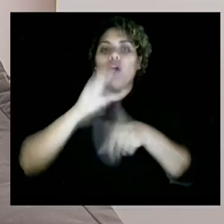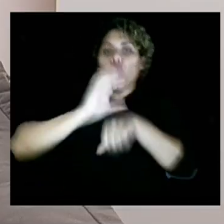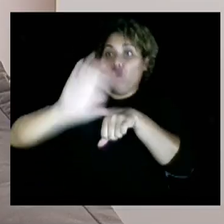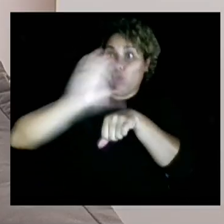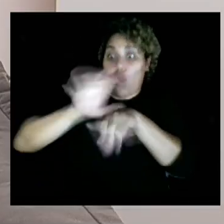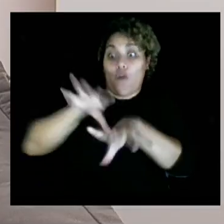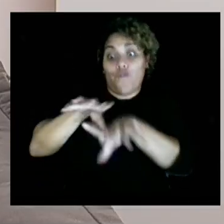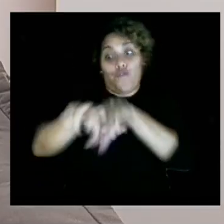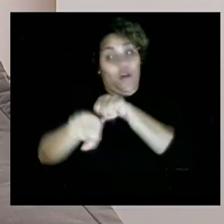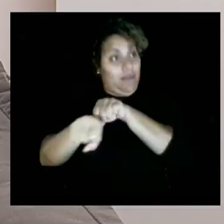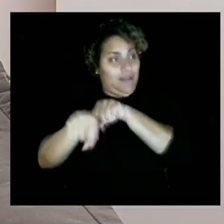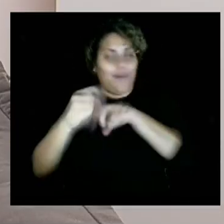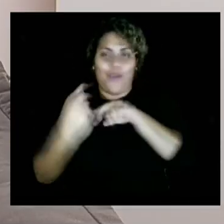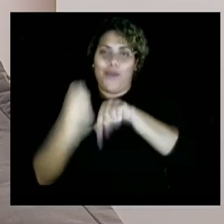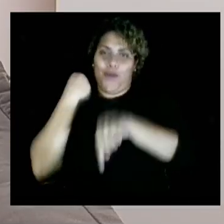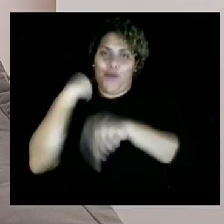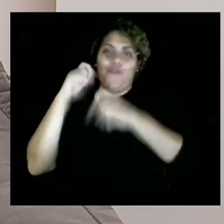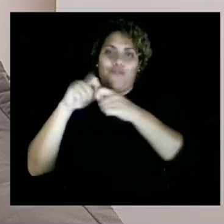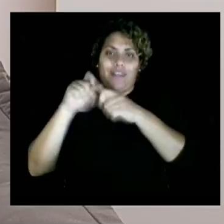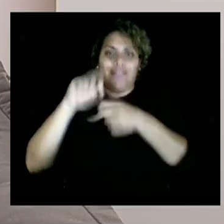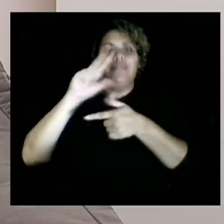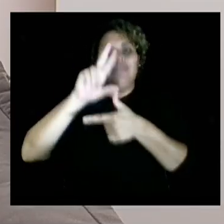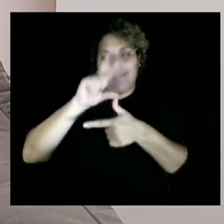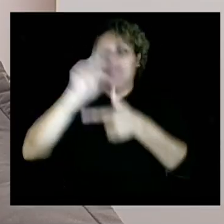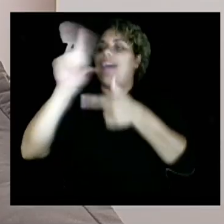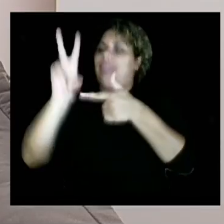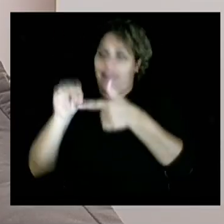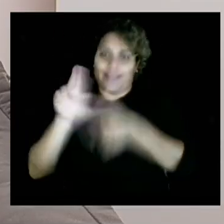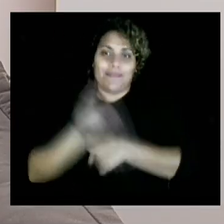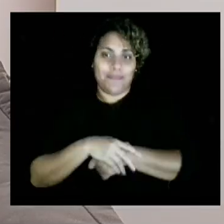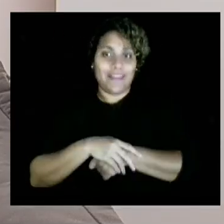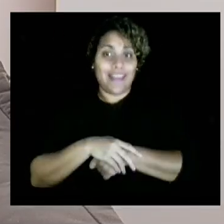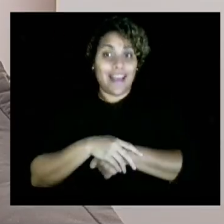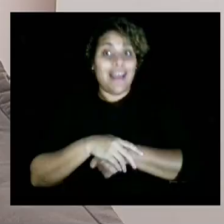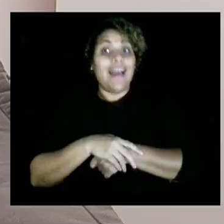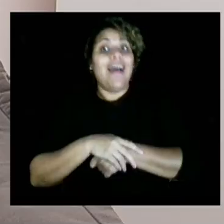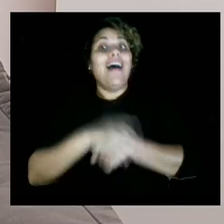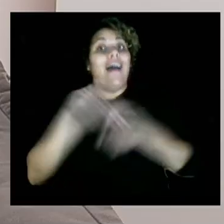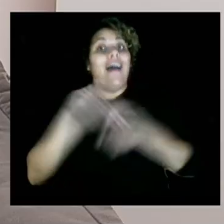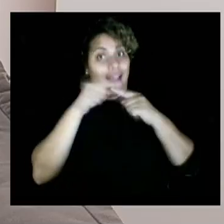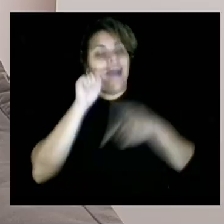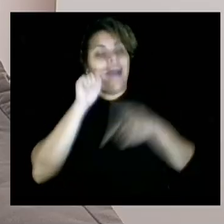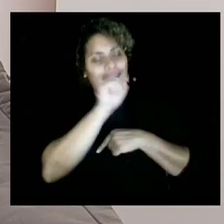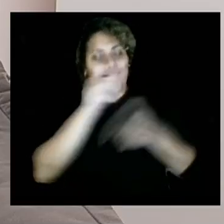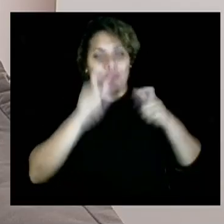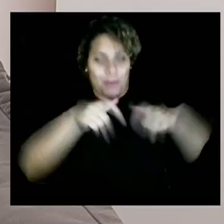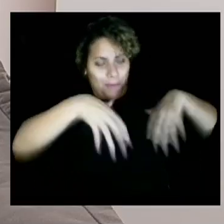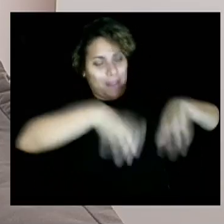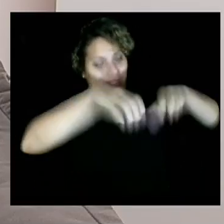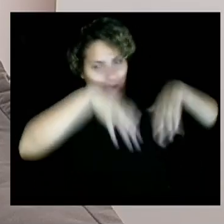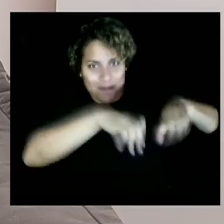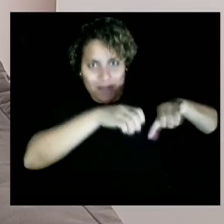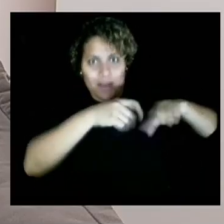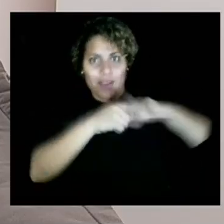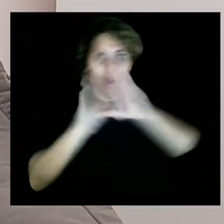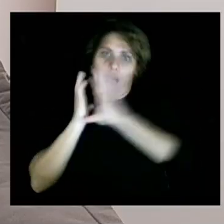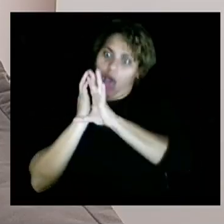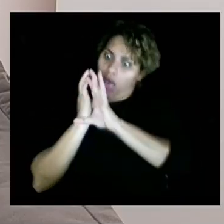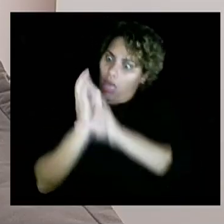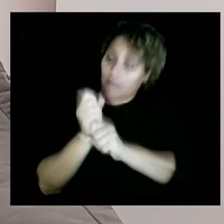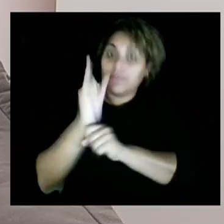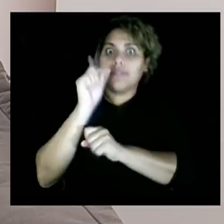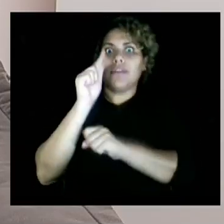fiz em massoterapia, no Senac, de massoterapia. Esse ano vai fazer 17 anos que eu sou massoterapeuta. Sim. É muito